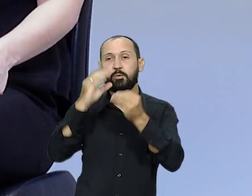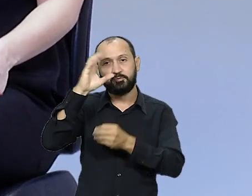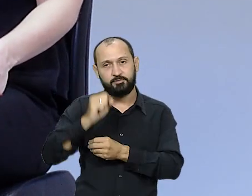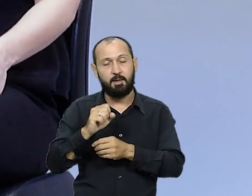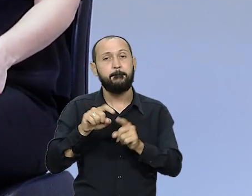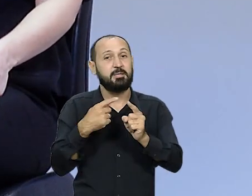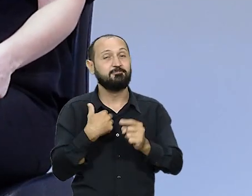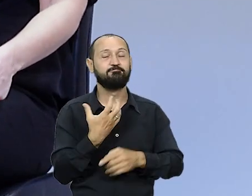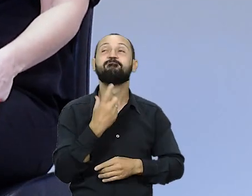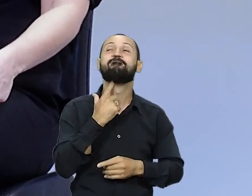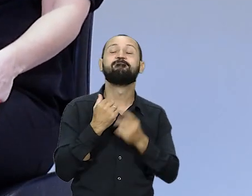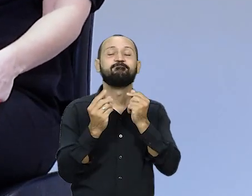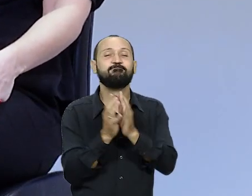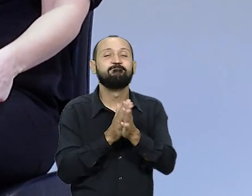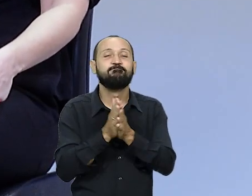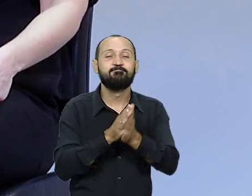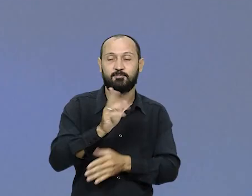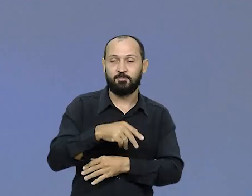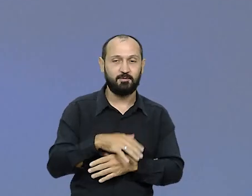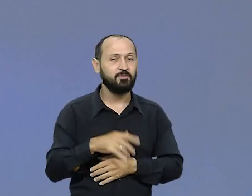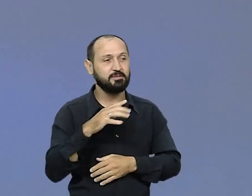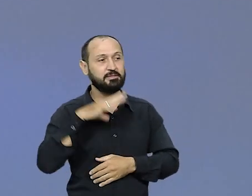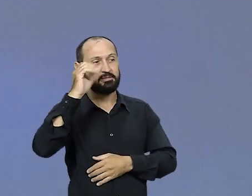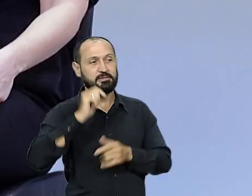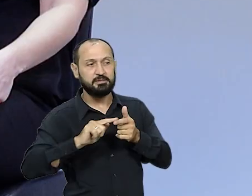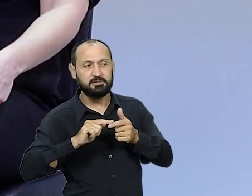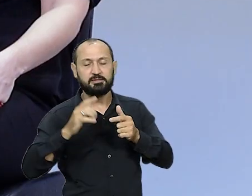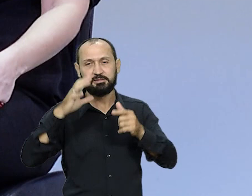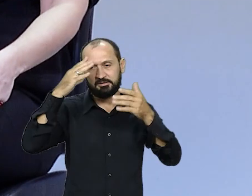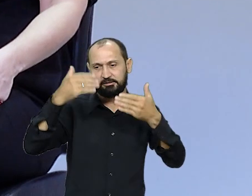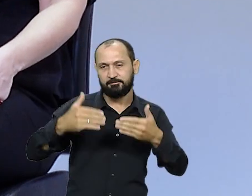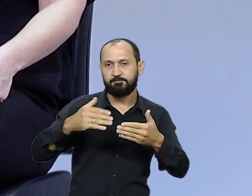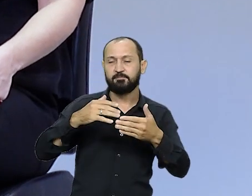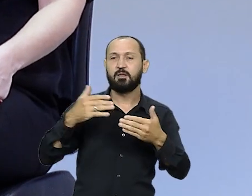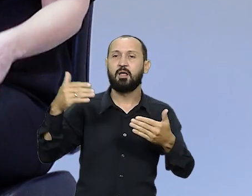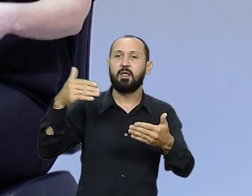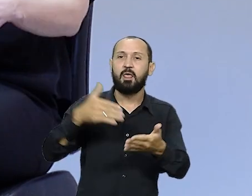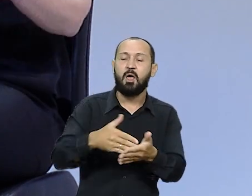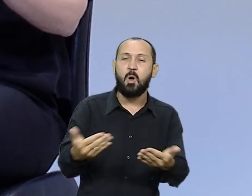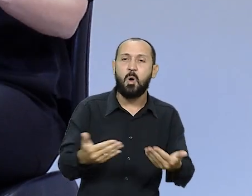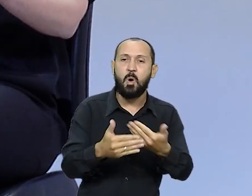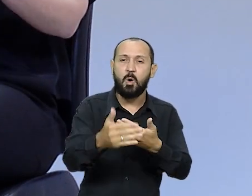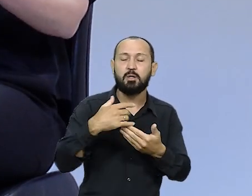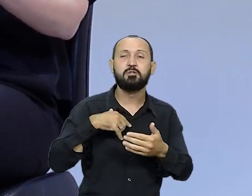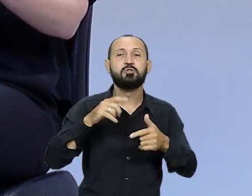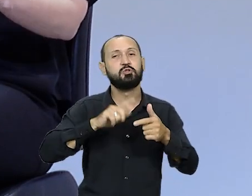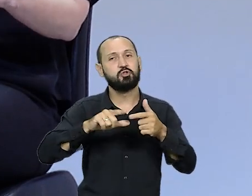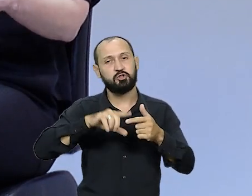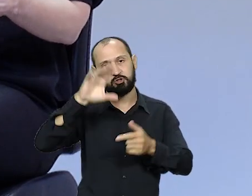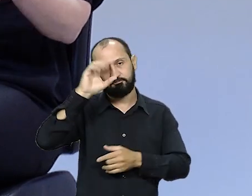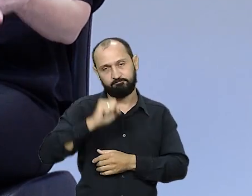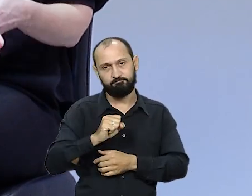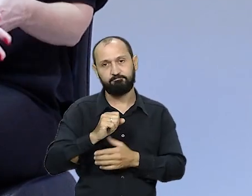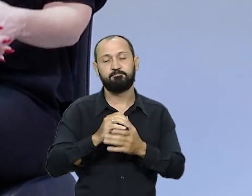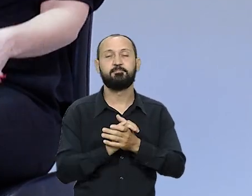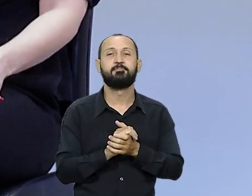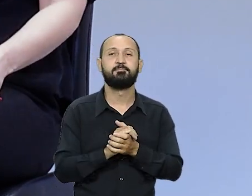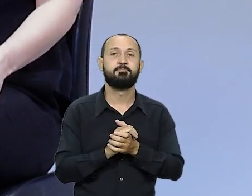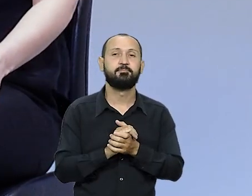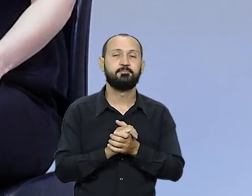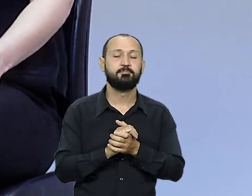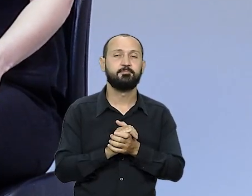solucionar. Mas eu também queria ser professora. Você era conciliadora da turma? Eu era conciliadora. Eu sempre gostei de... Até hoje, eu sou uma solucionadora de